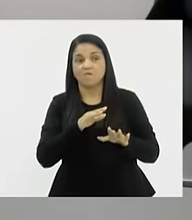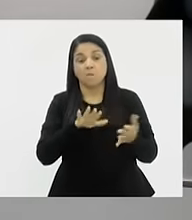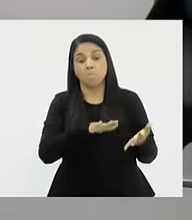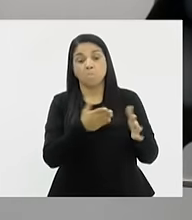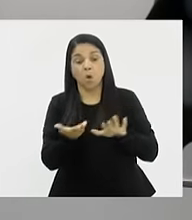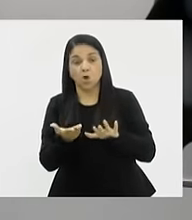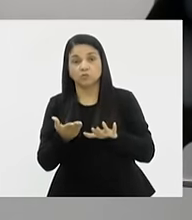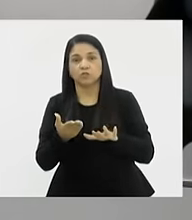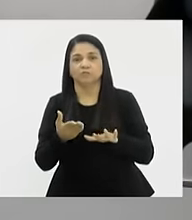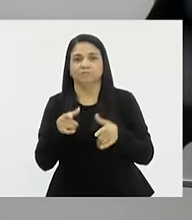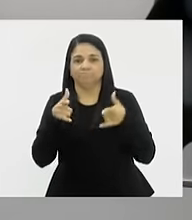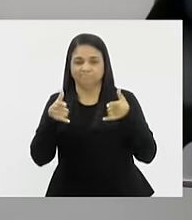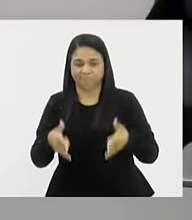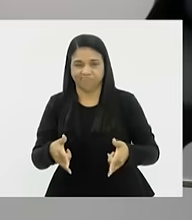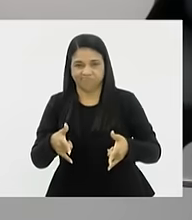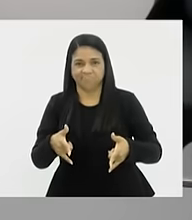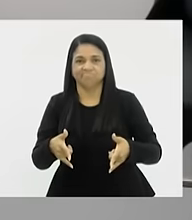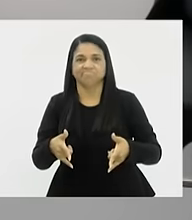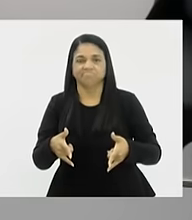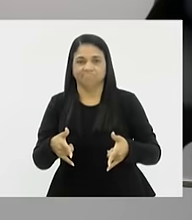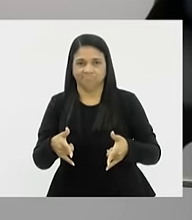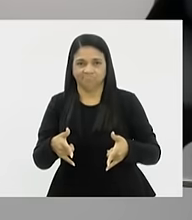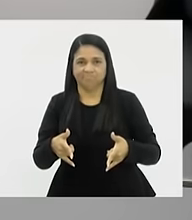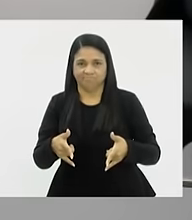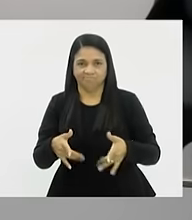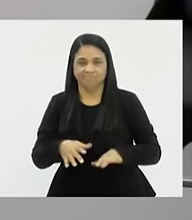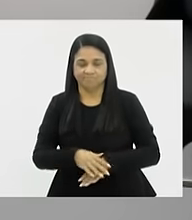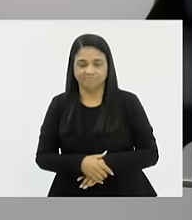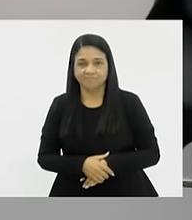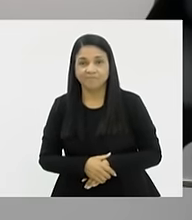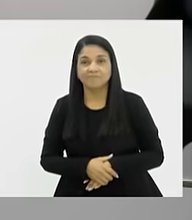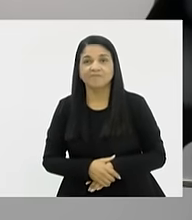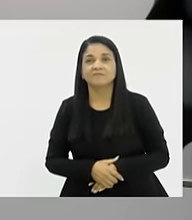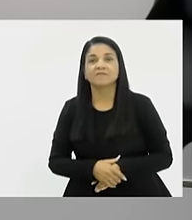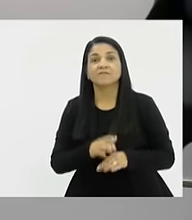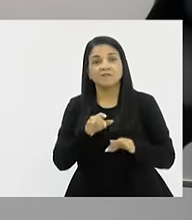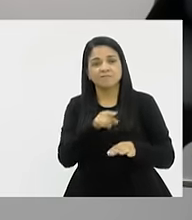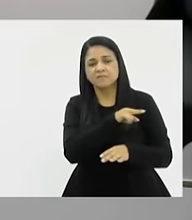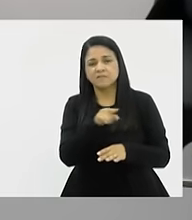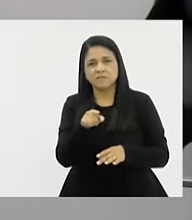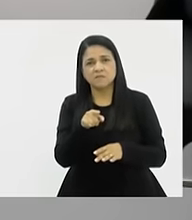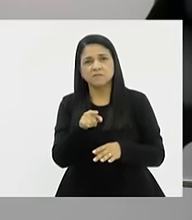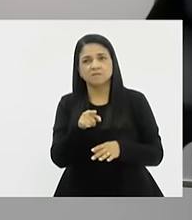ou sarjeta. Então, eu finalizo dizendo o seguinte, vocês na eternidade